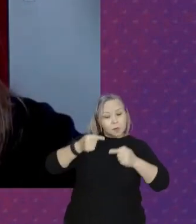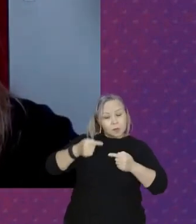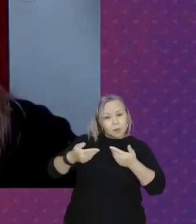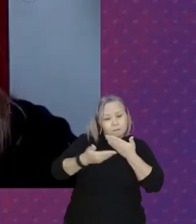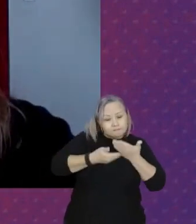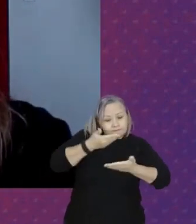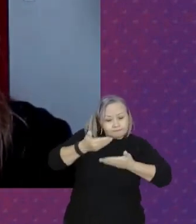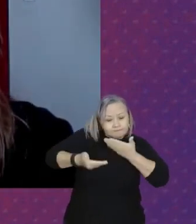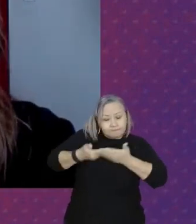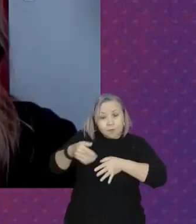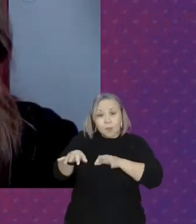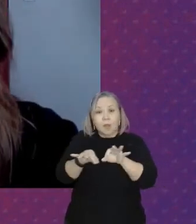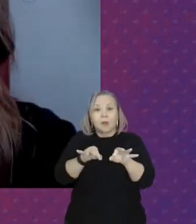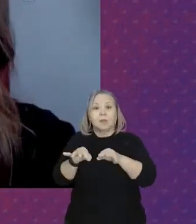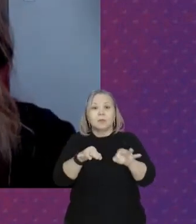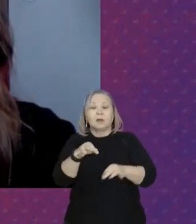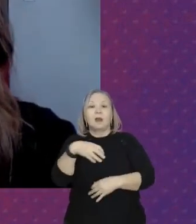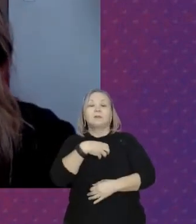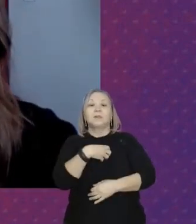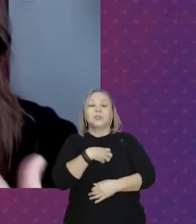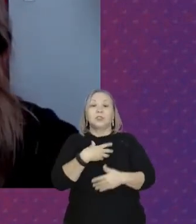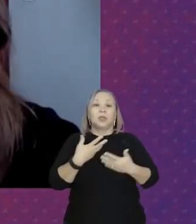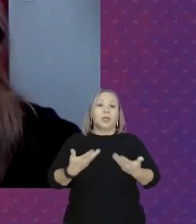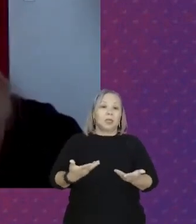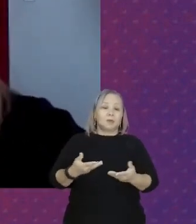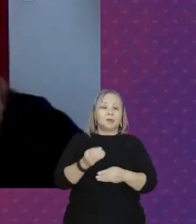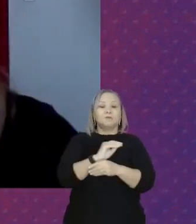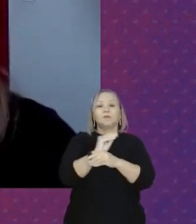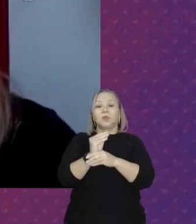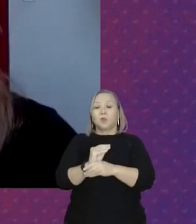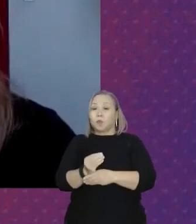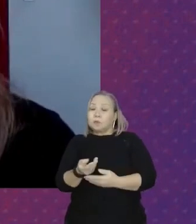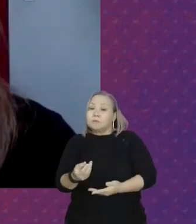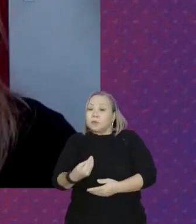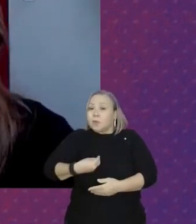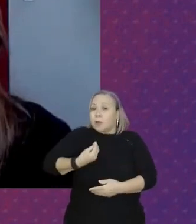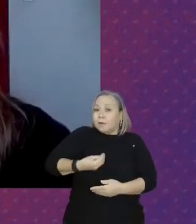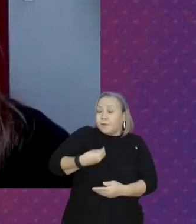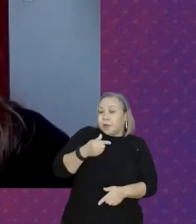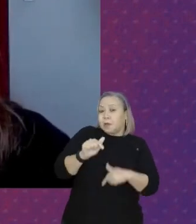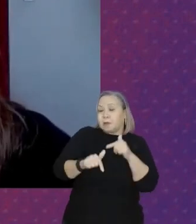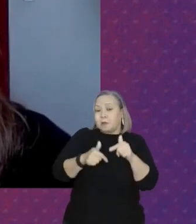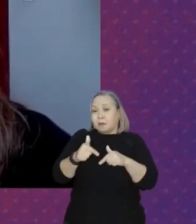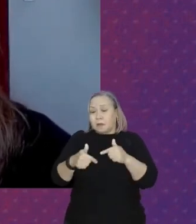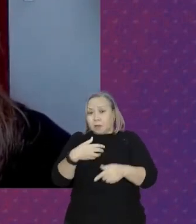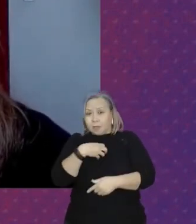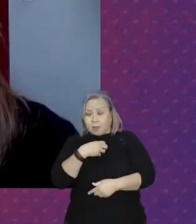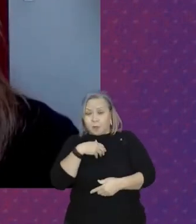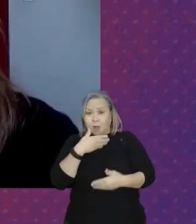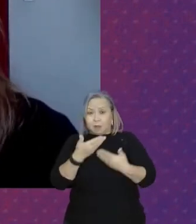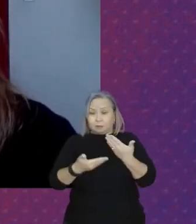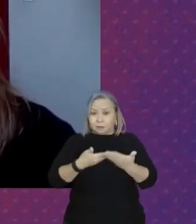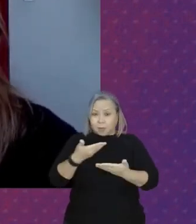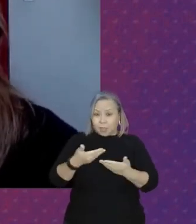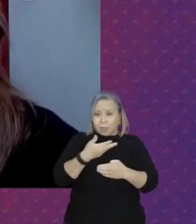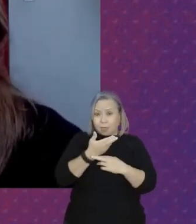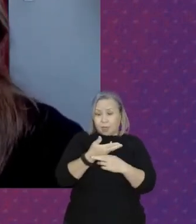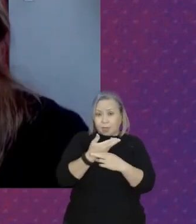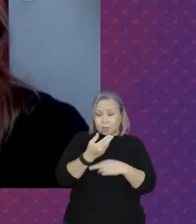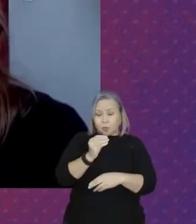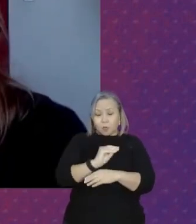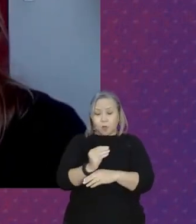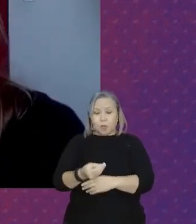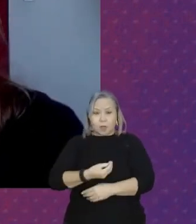para reorganizar essa forma de cuidar da vida, né? Essa forma de trabalho que tem a ver com cuidado da